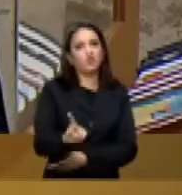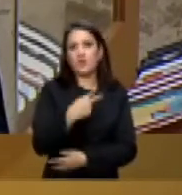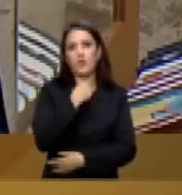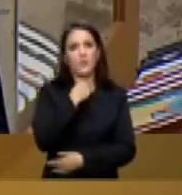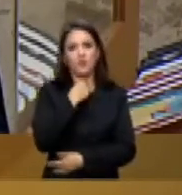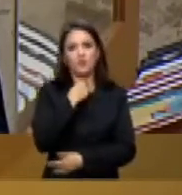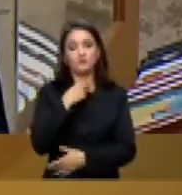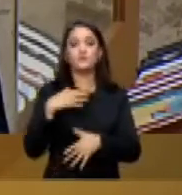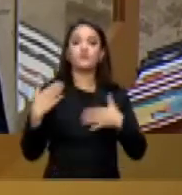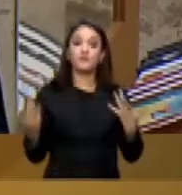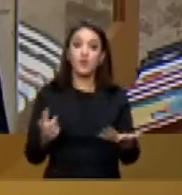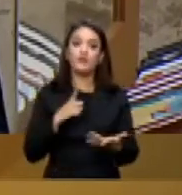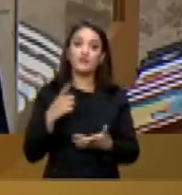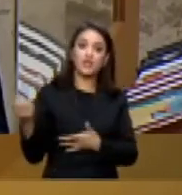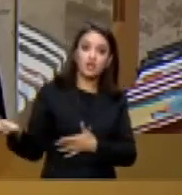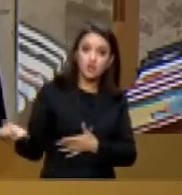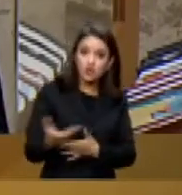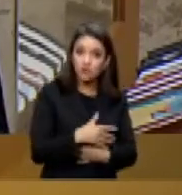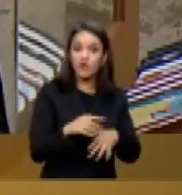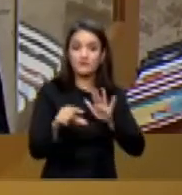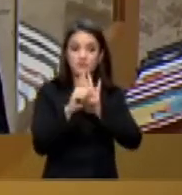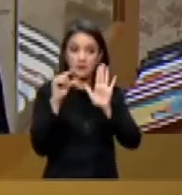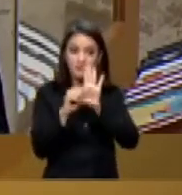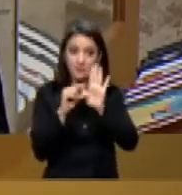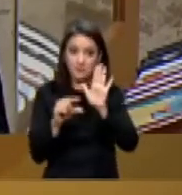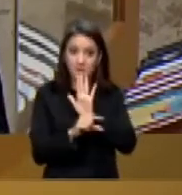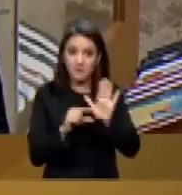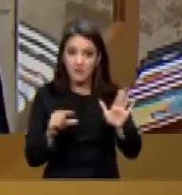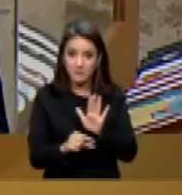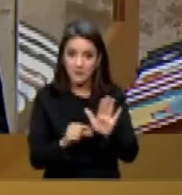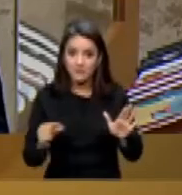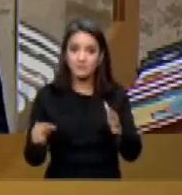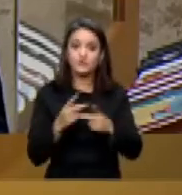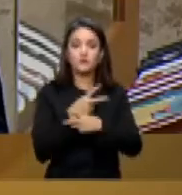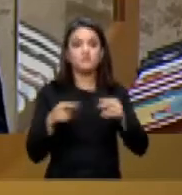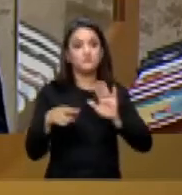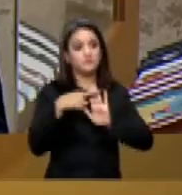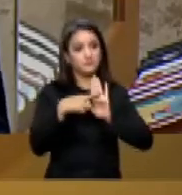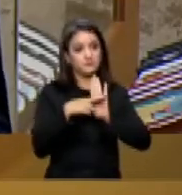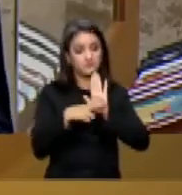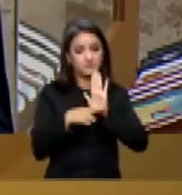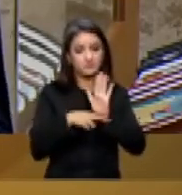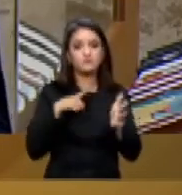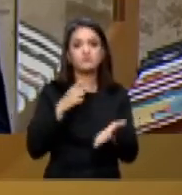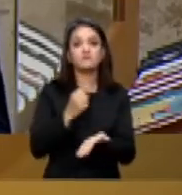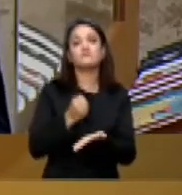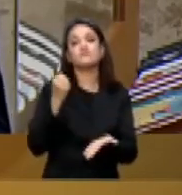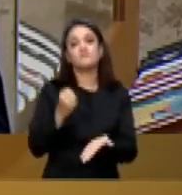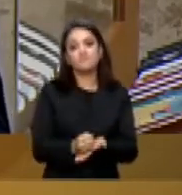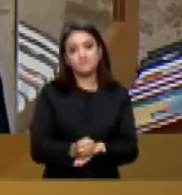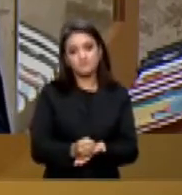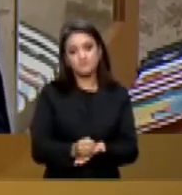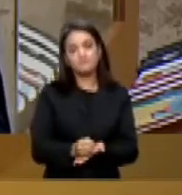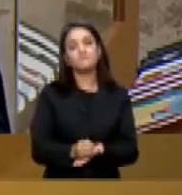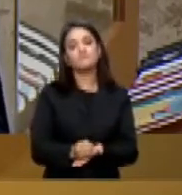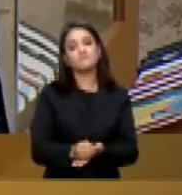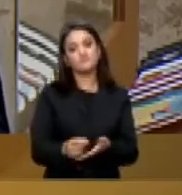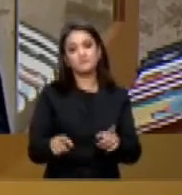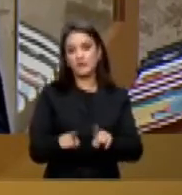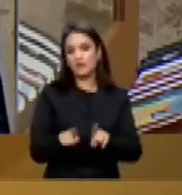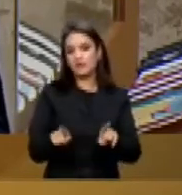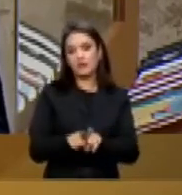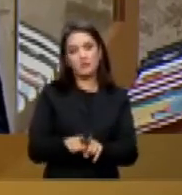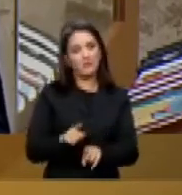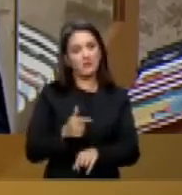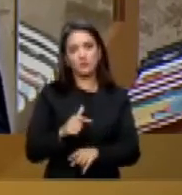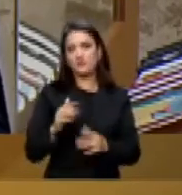O estabelecimento de novas cláusulas de perfil totalmente regulamentar aos contratos em curso também não viola o